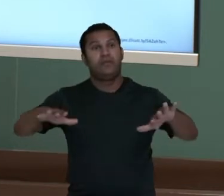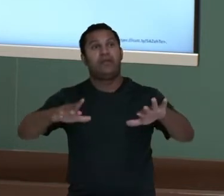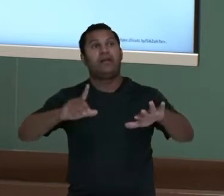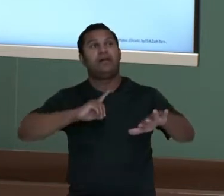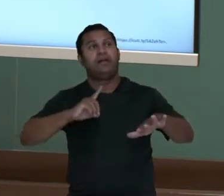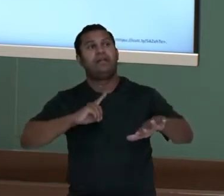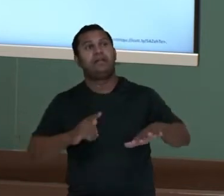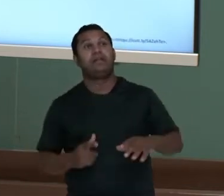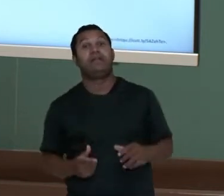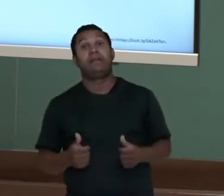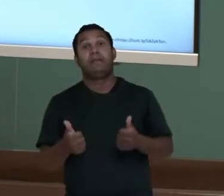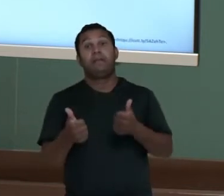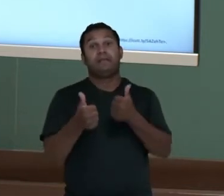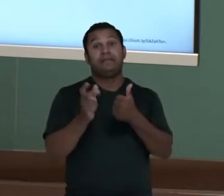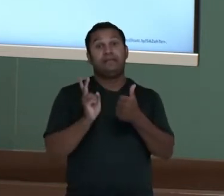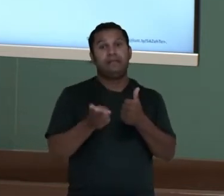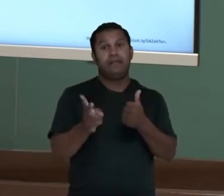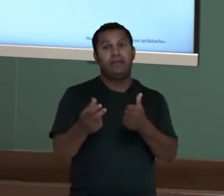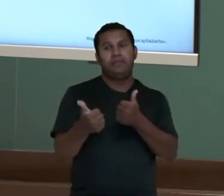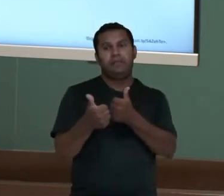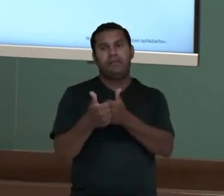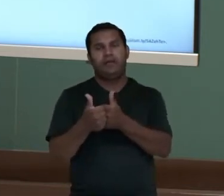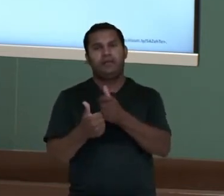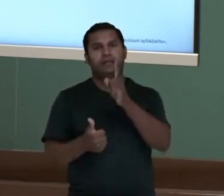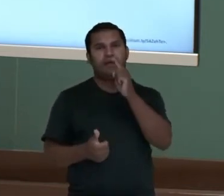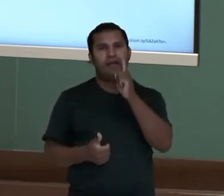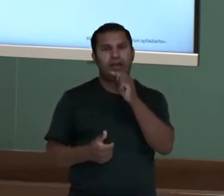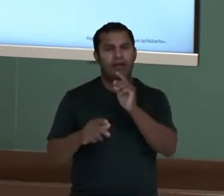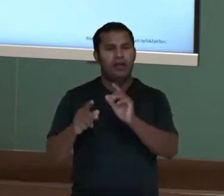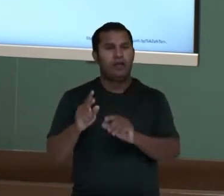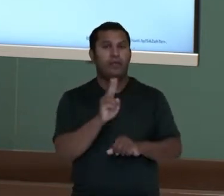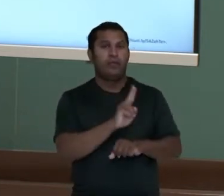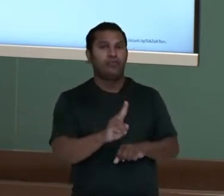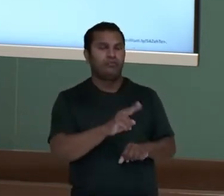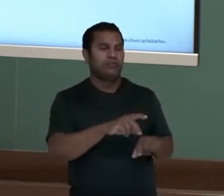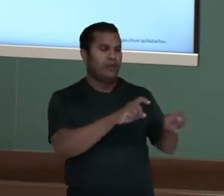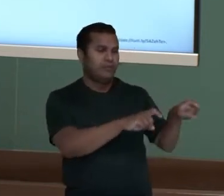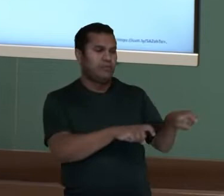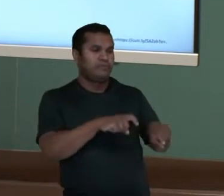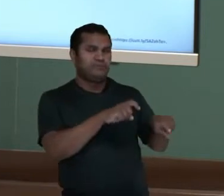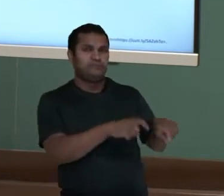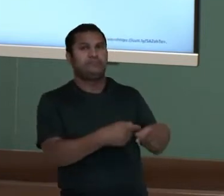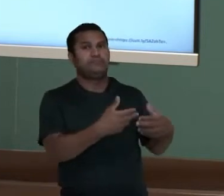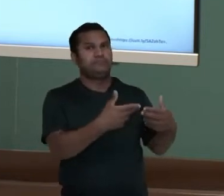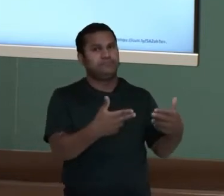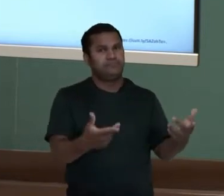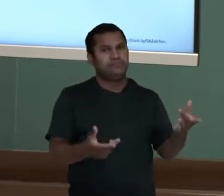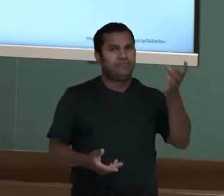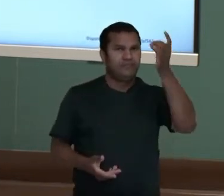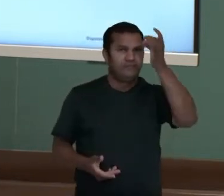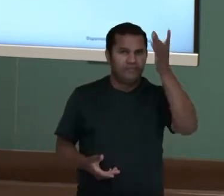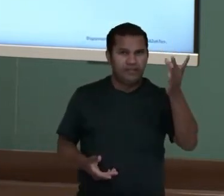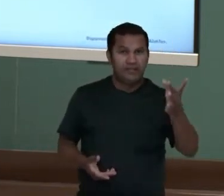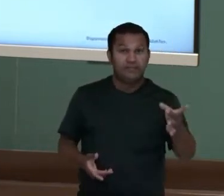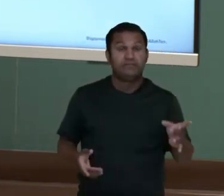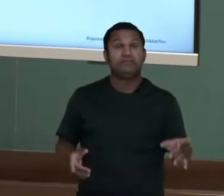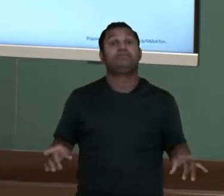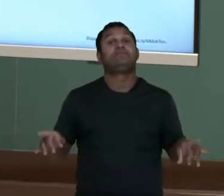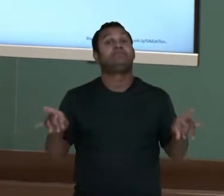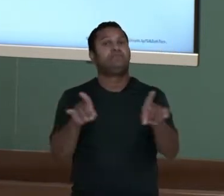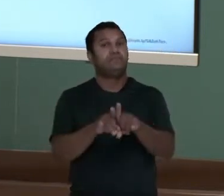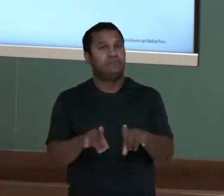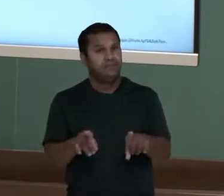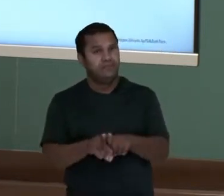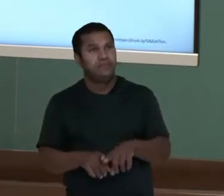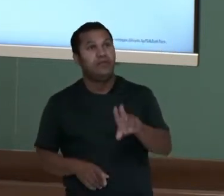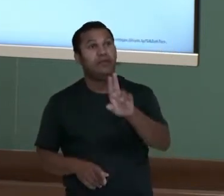às águas, né? Essa ideia da utilização da água para a agricultura, para o abastecimento das cidades, assim como tantas outras